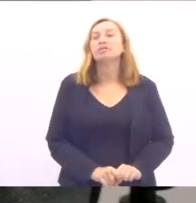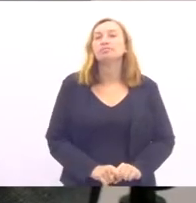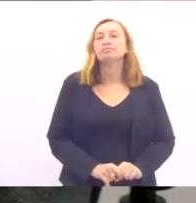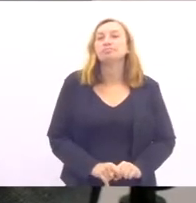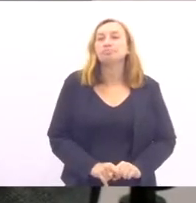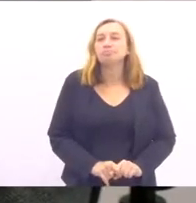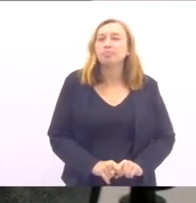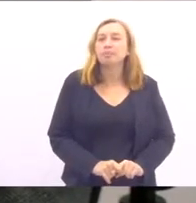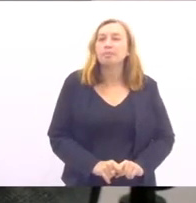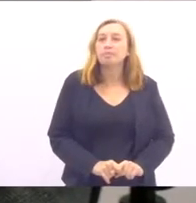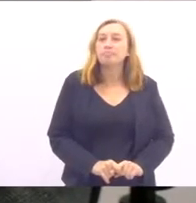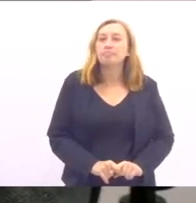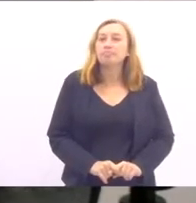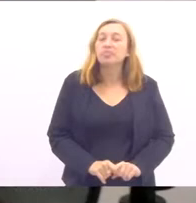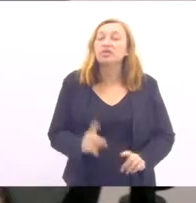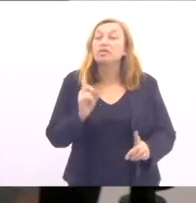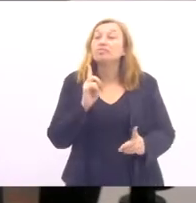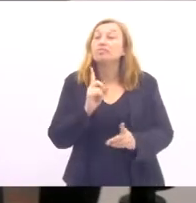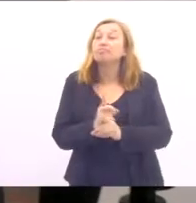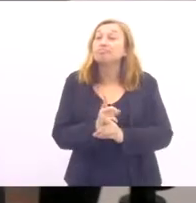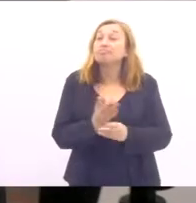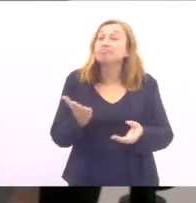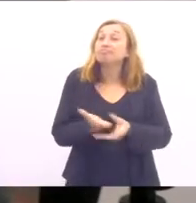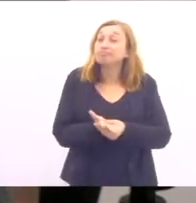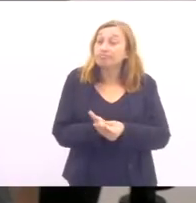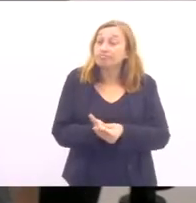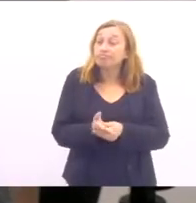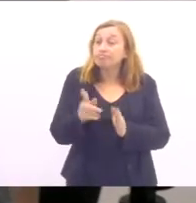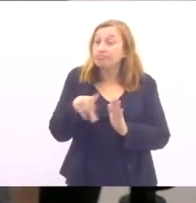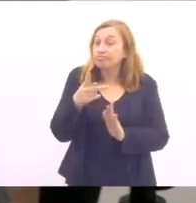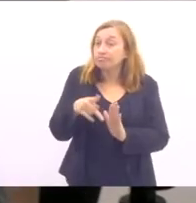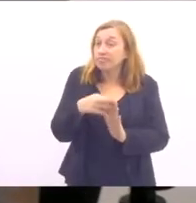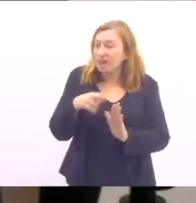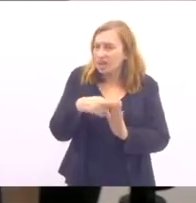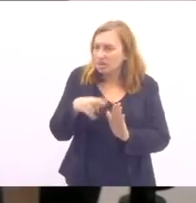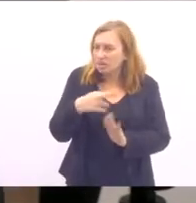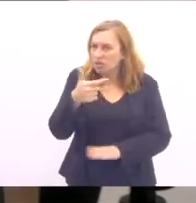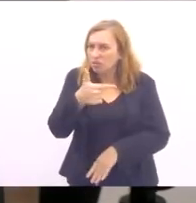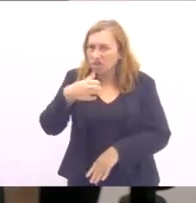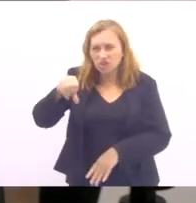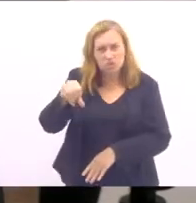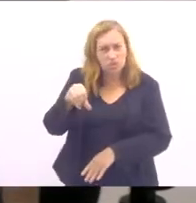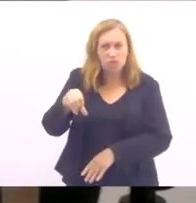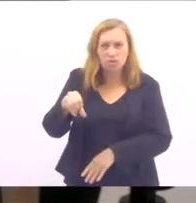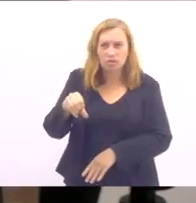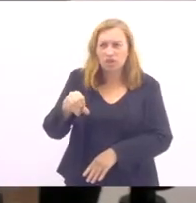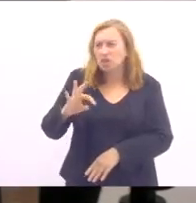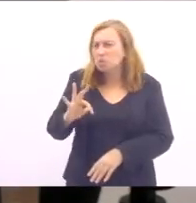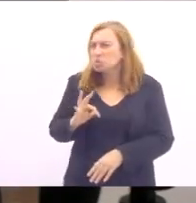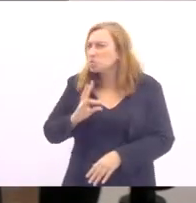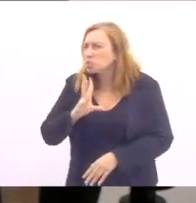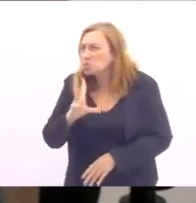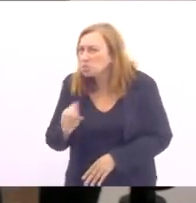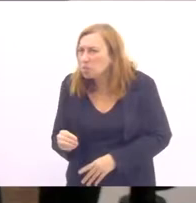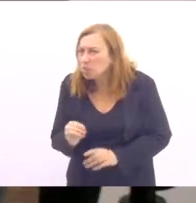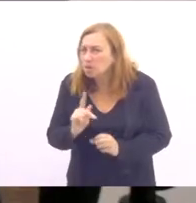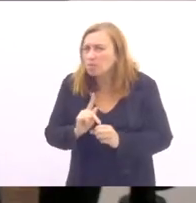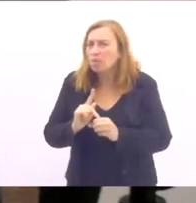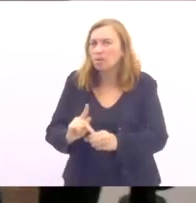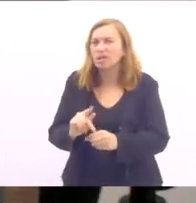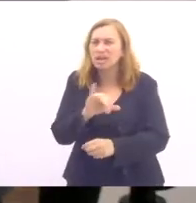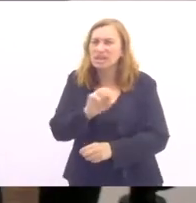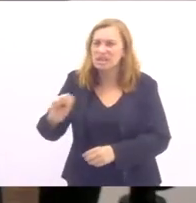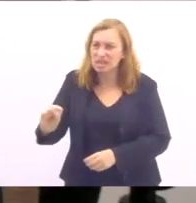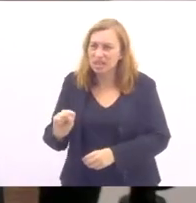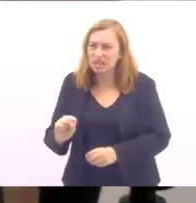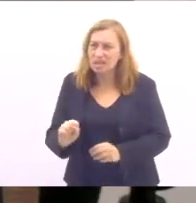E aí encontramos nesse processo, primeiro, a Resolução 29, que foi gestada totalmente na Procuradoria da SES,